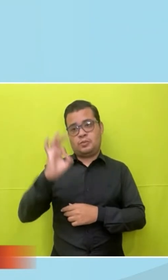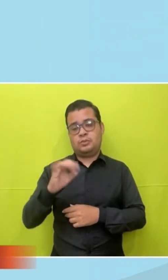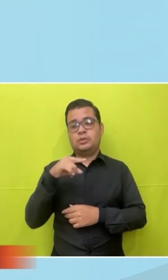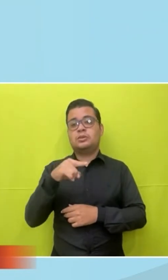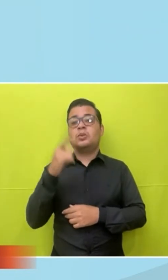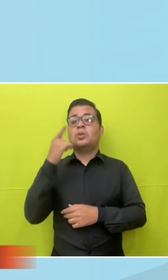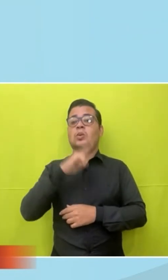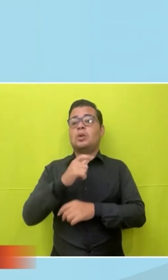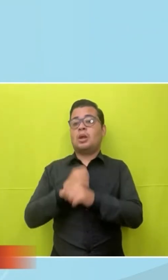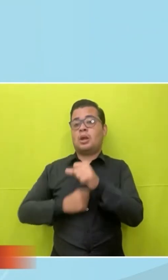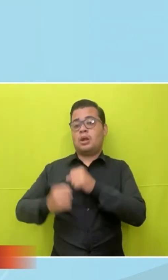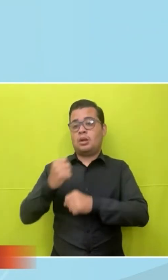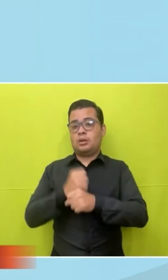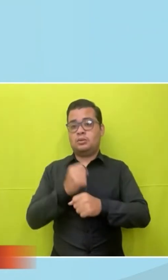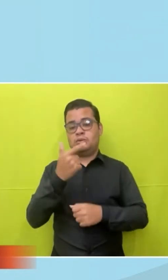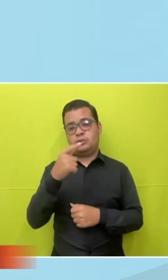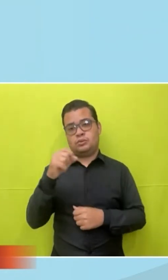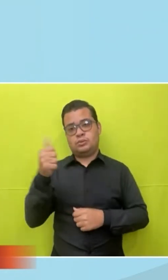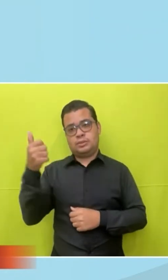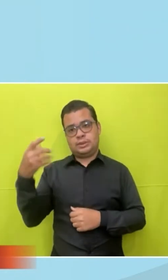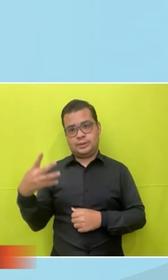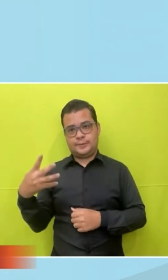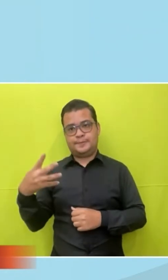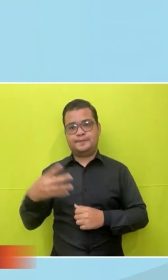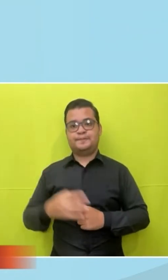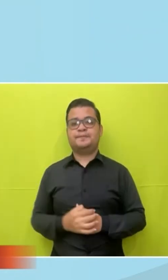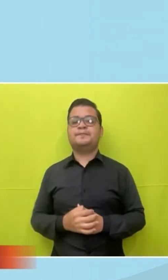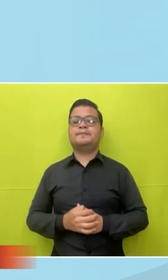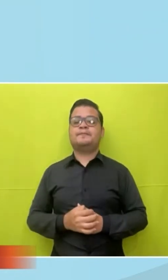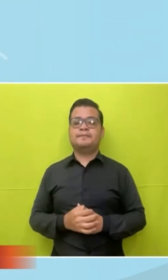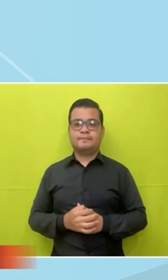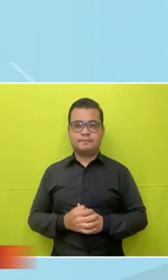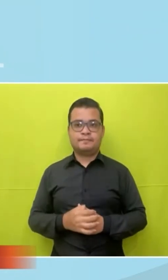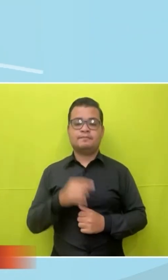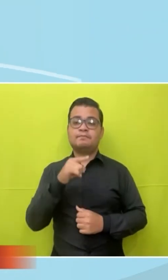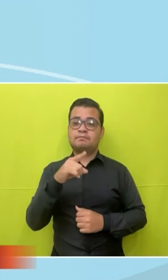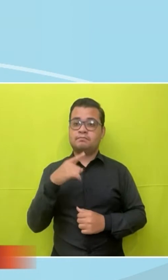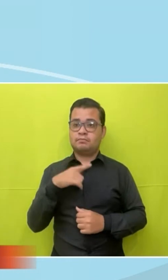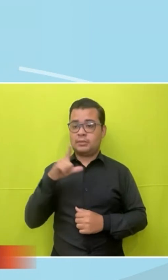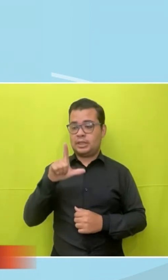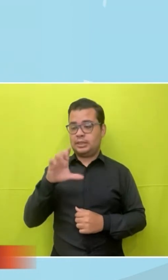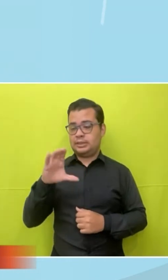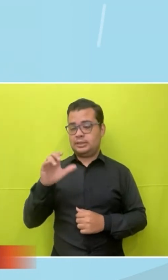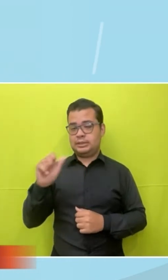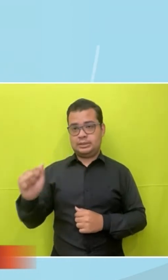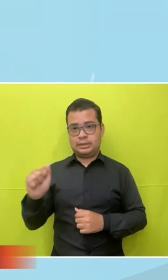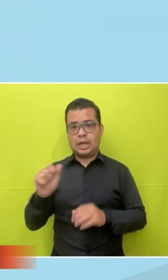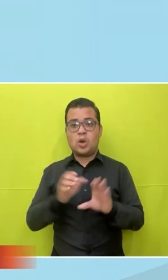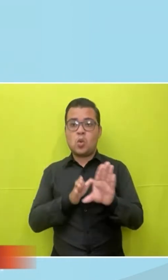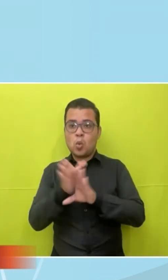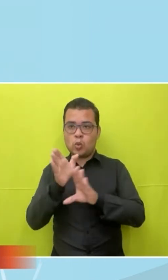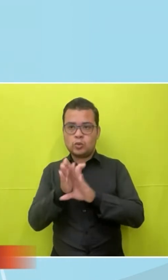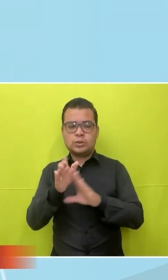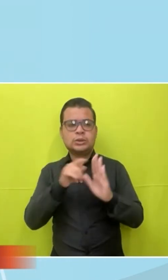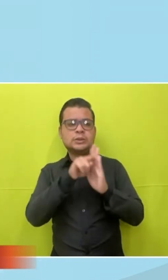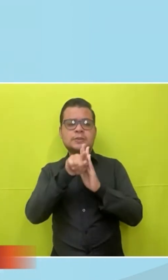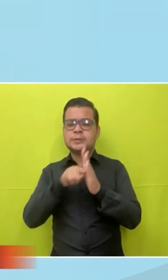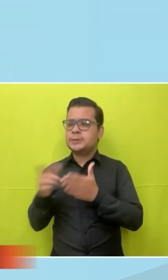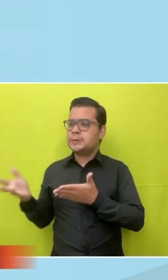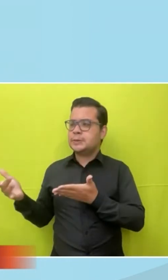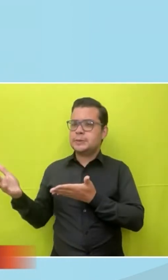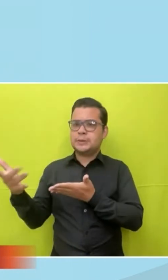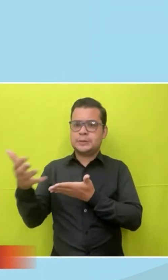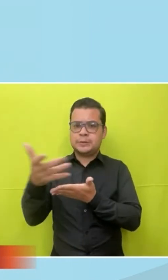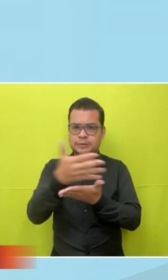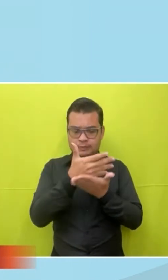ano de 2014. Segundo o levantamento feito pela LCA Consultores, a partir de dados da